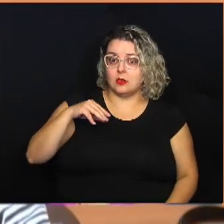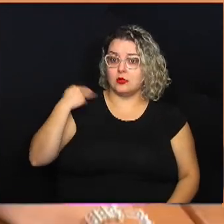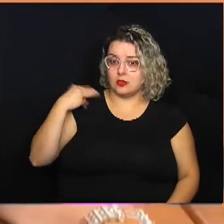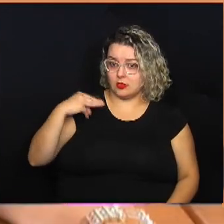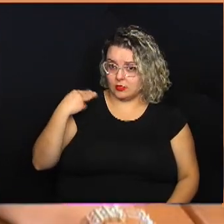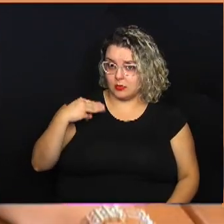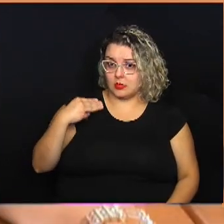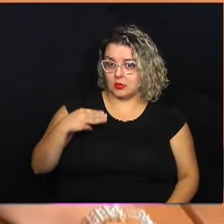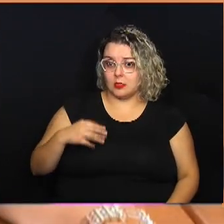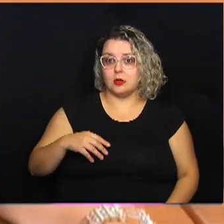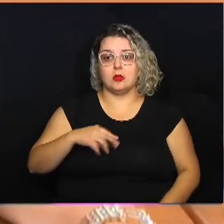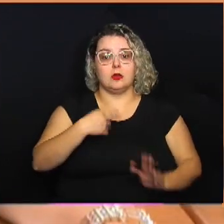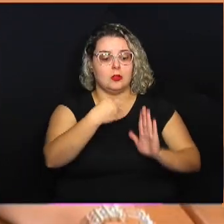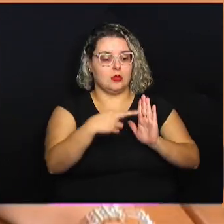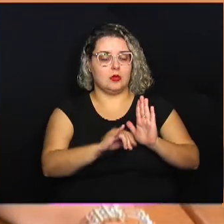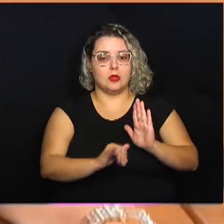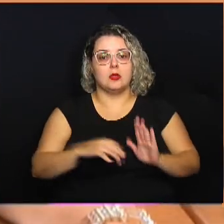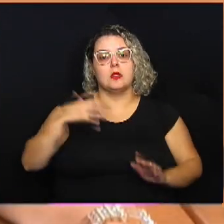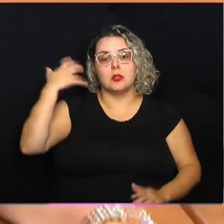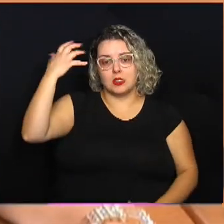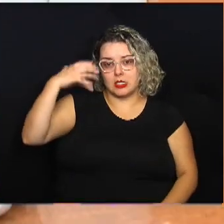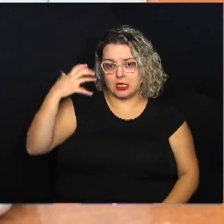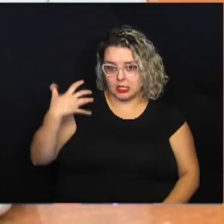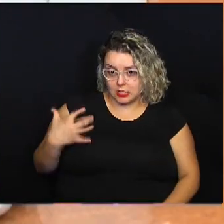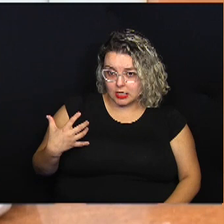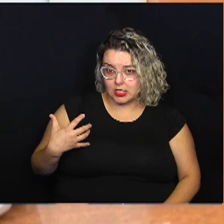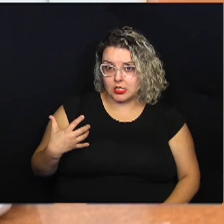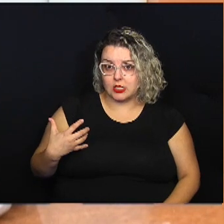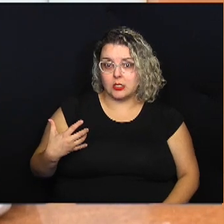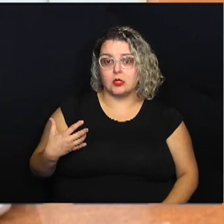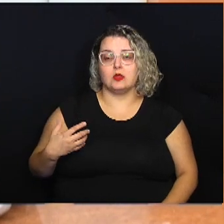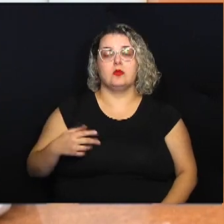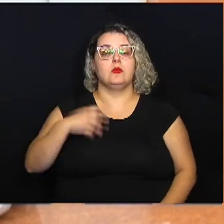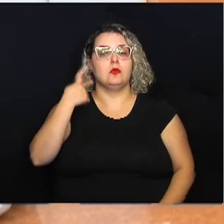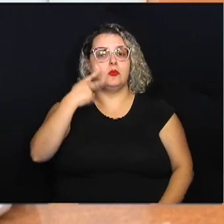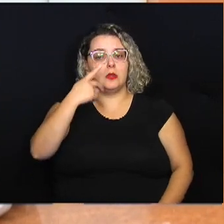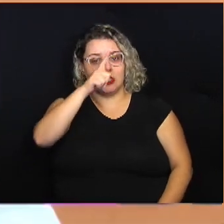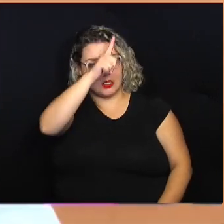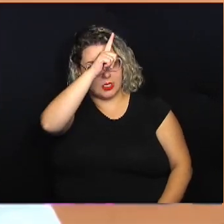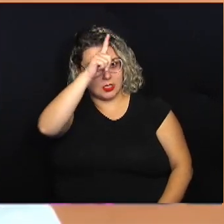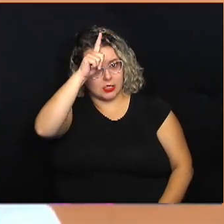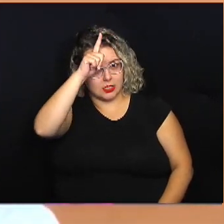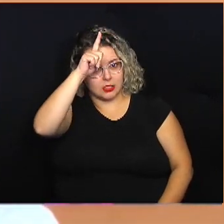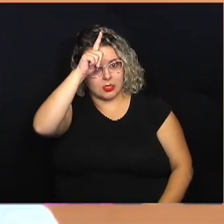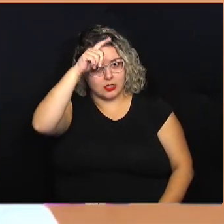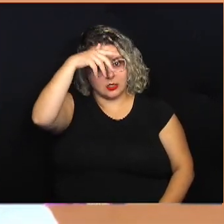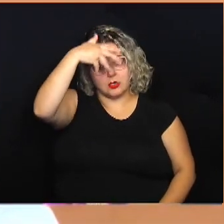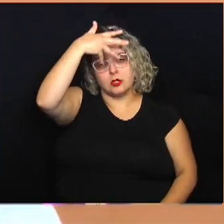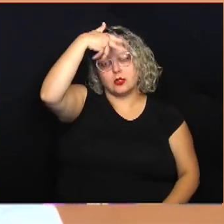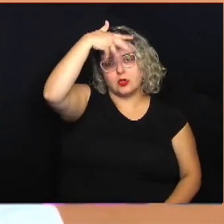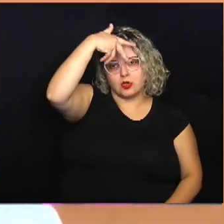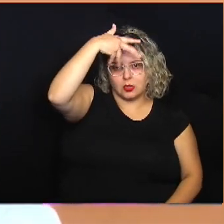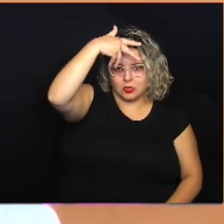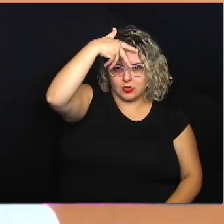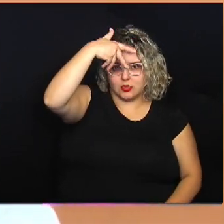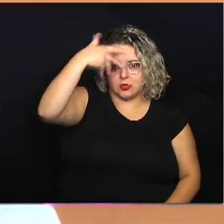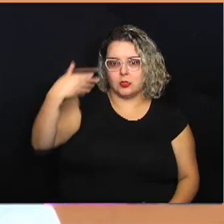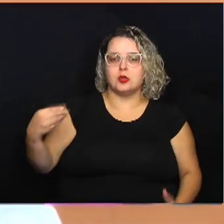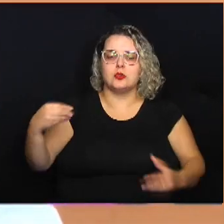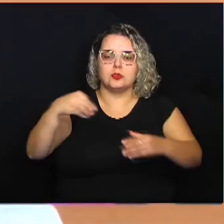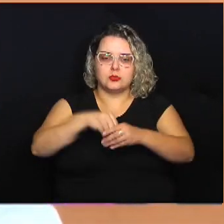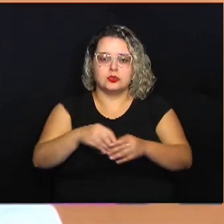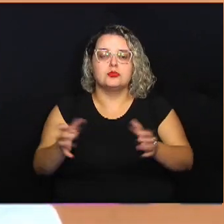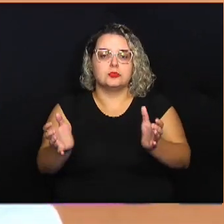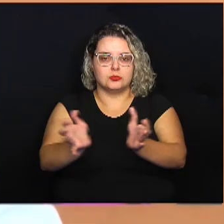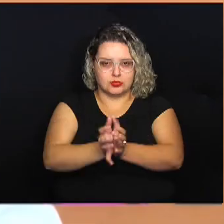Conte, relatora a vereadora Guida Calisto, o vereador Gustavo Peta e o vereador Rodrigo da